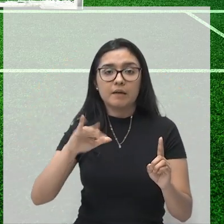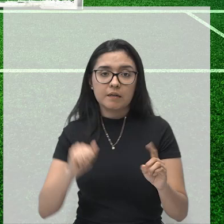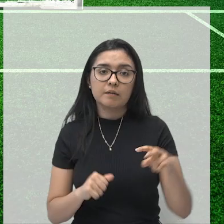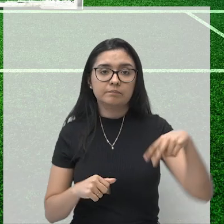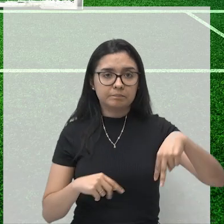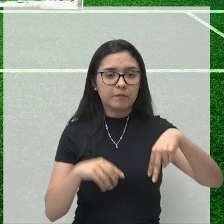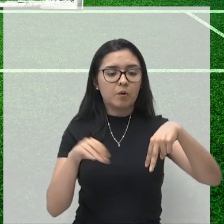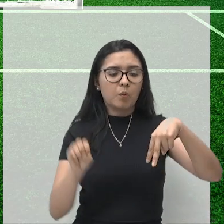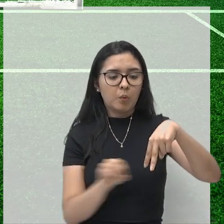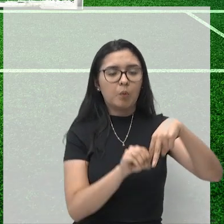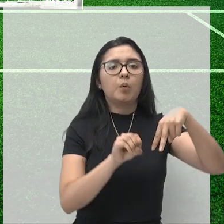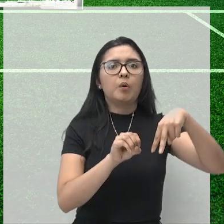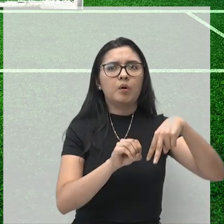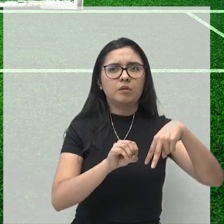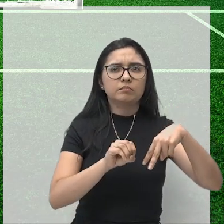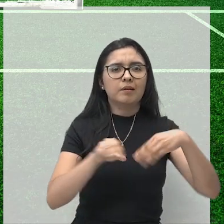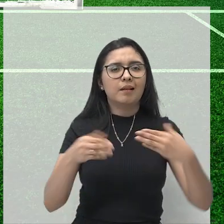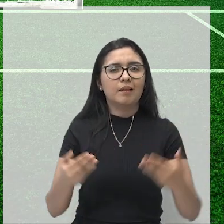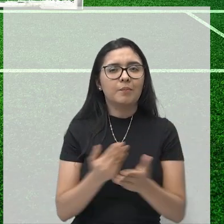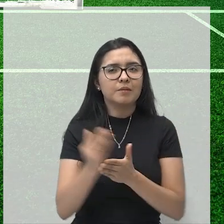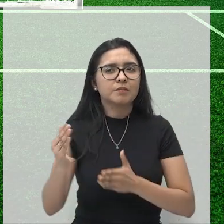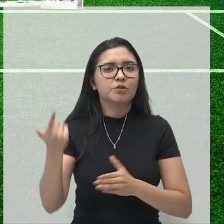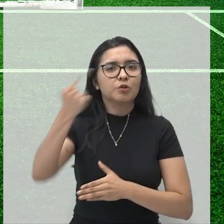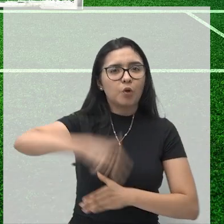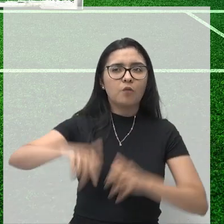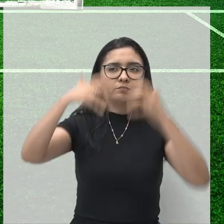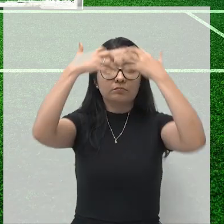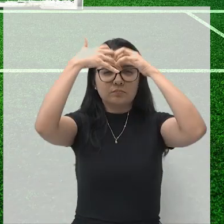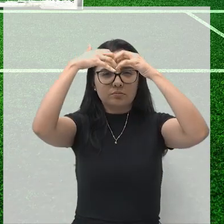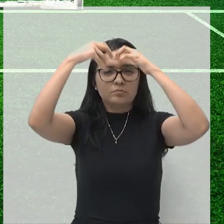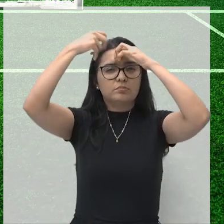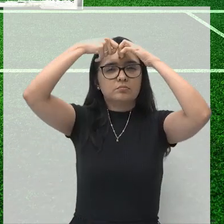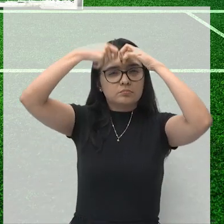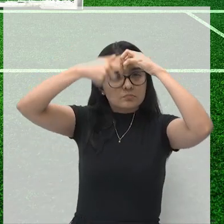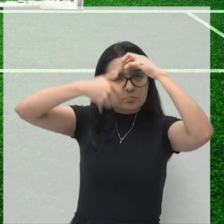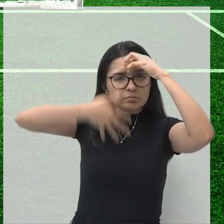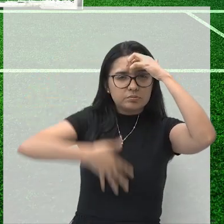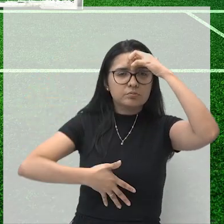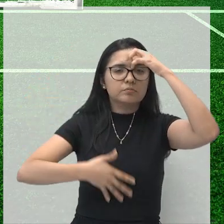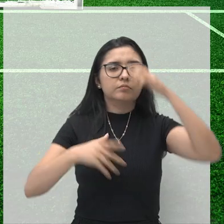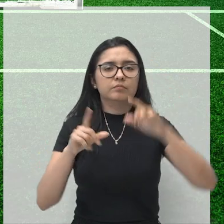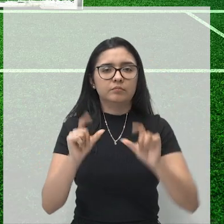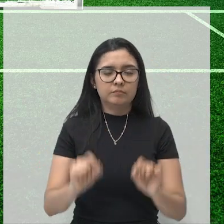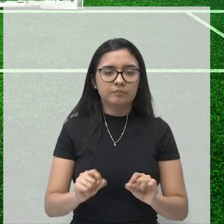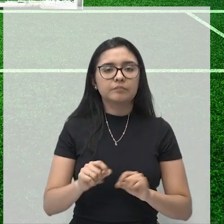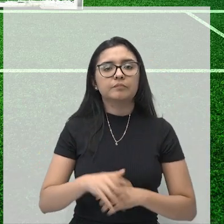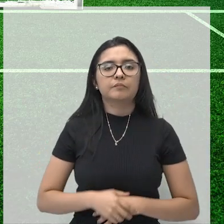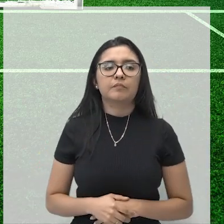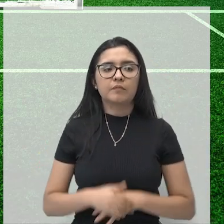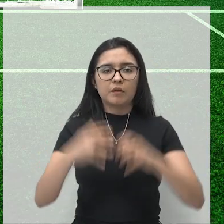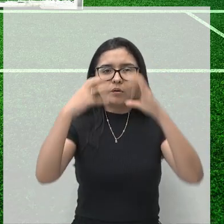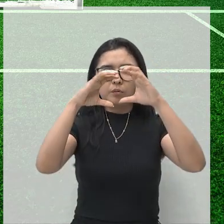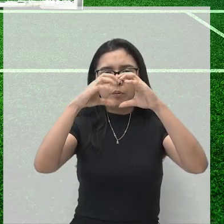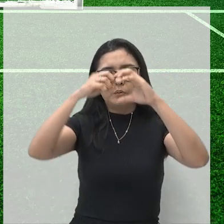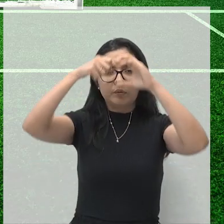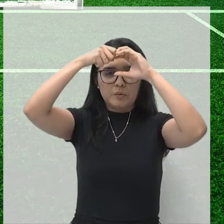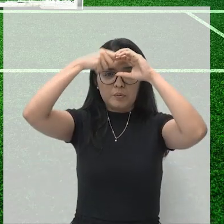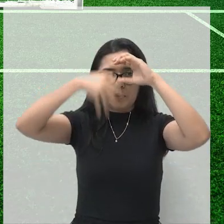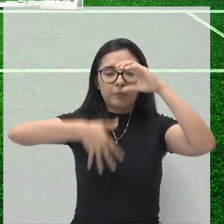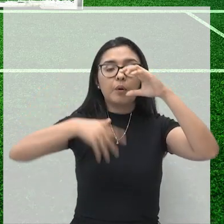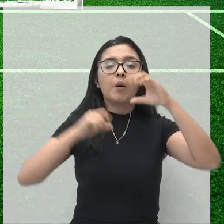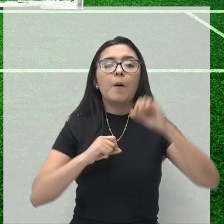a bola, ela começa todo aquele processamento de novo, né? Houve o comando do cérebro para